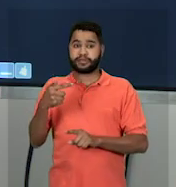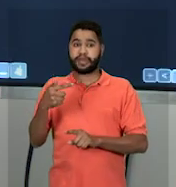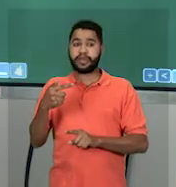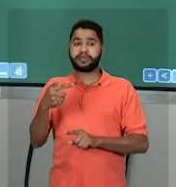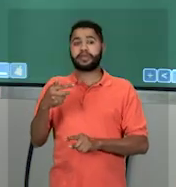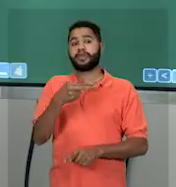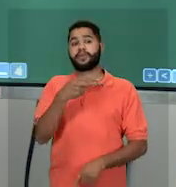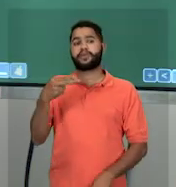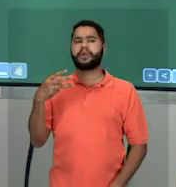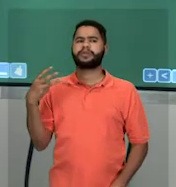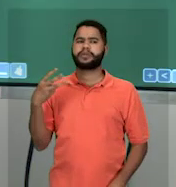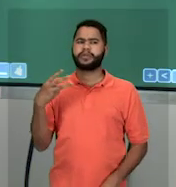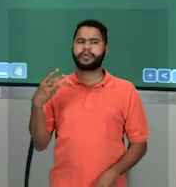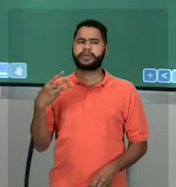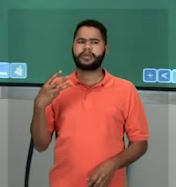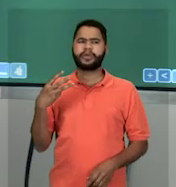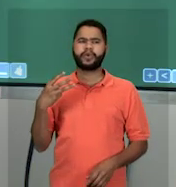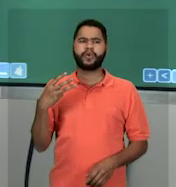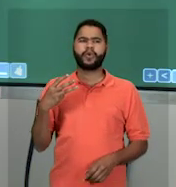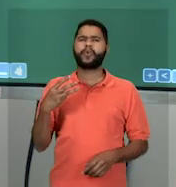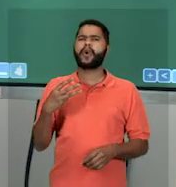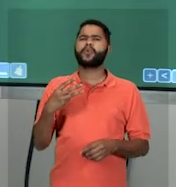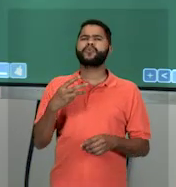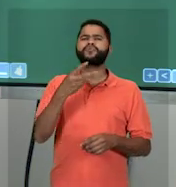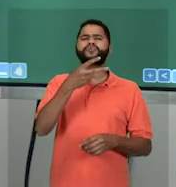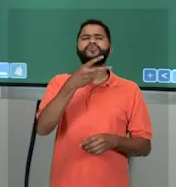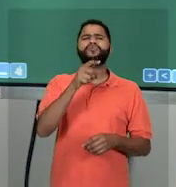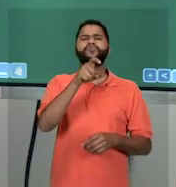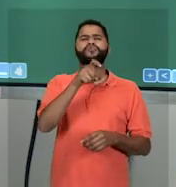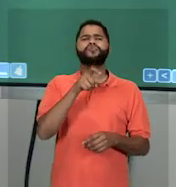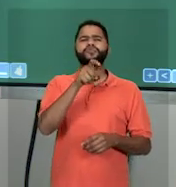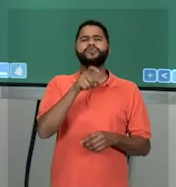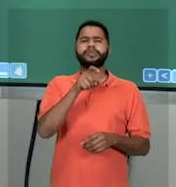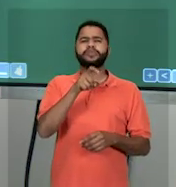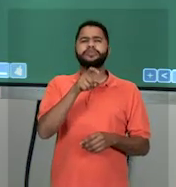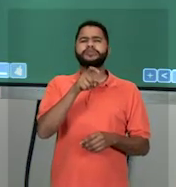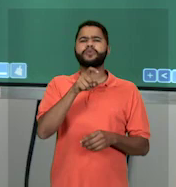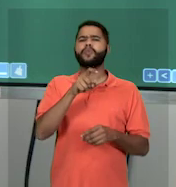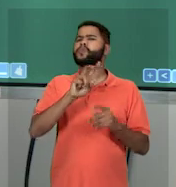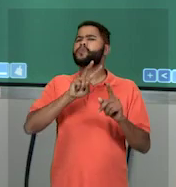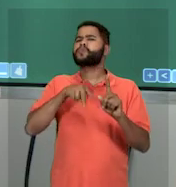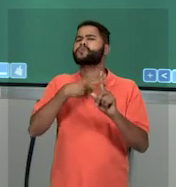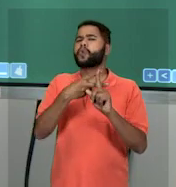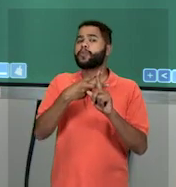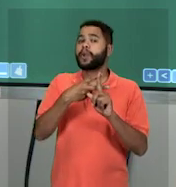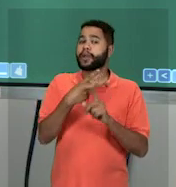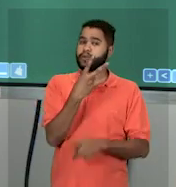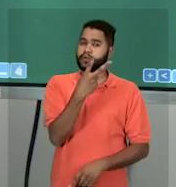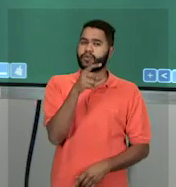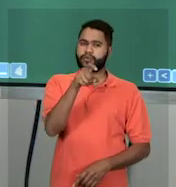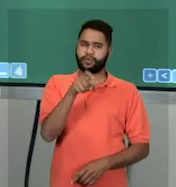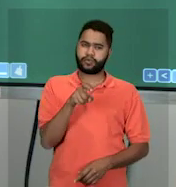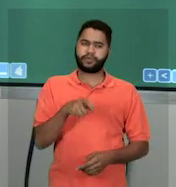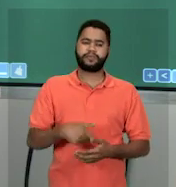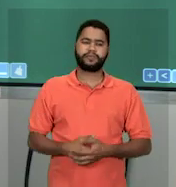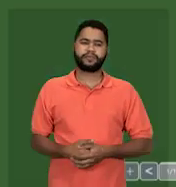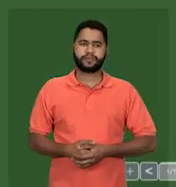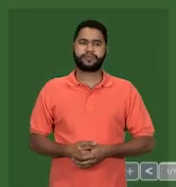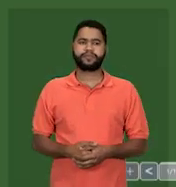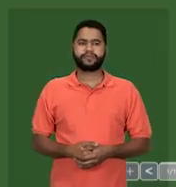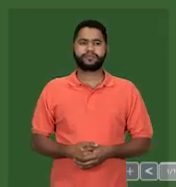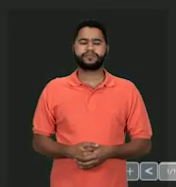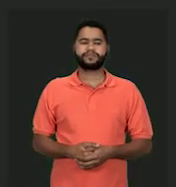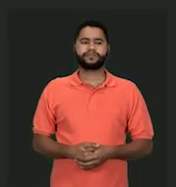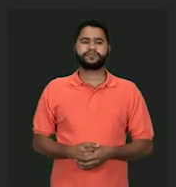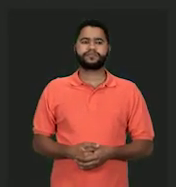33 Quanto é o dobro de X toma-a 2x Beleza então duas vezes o x